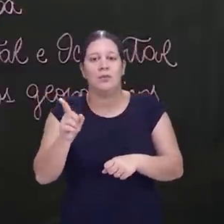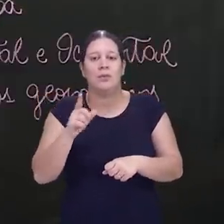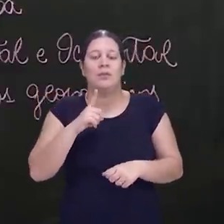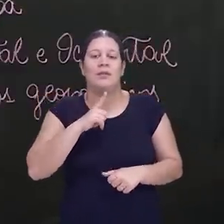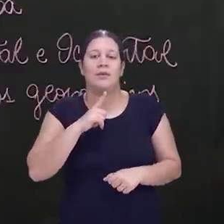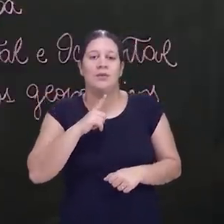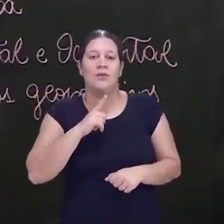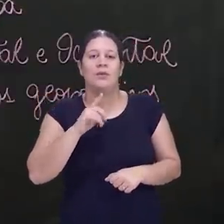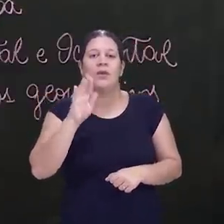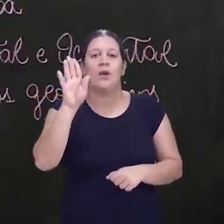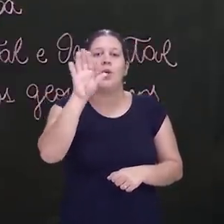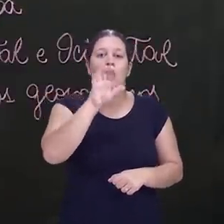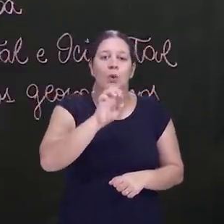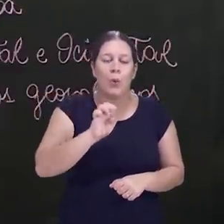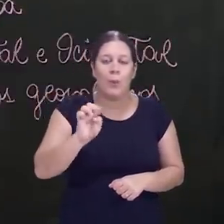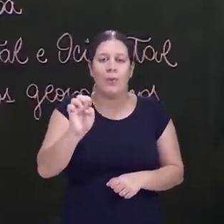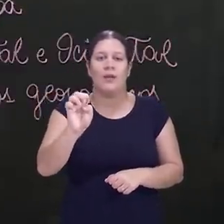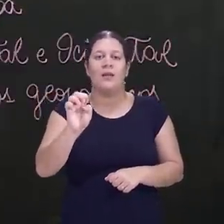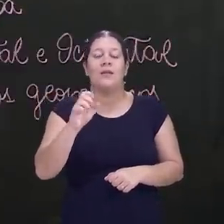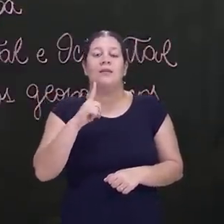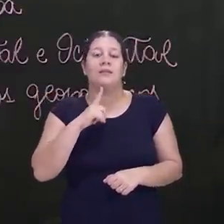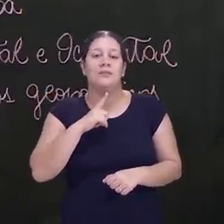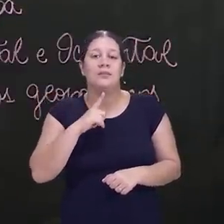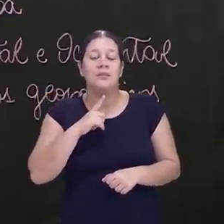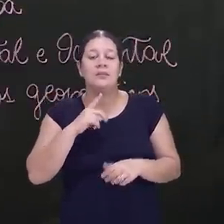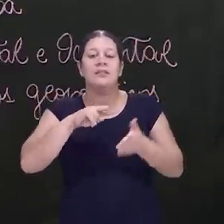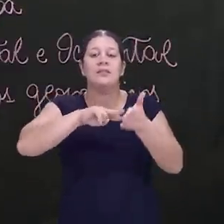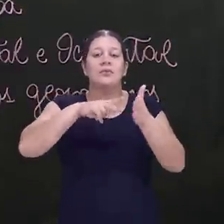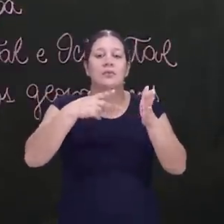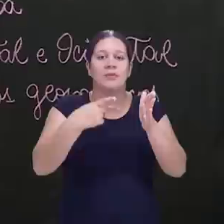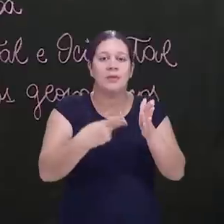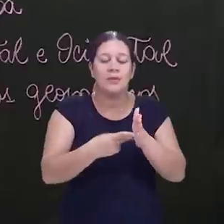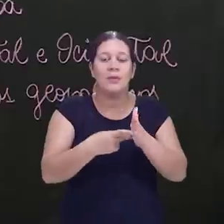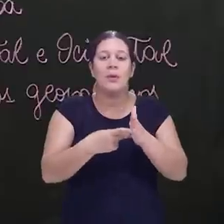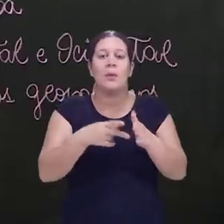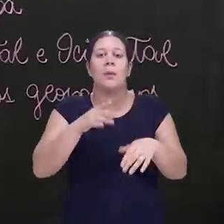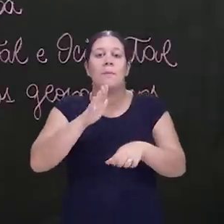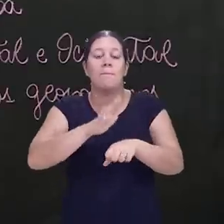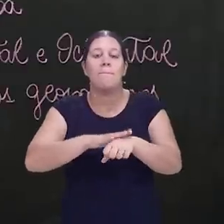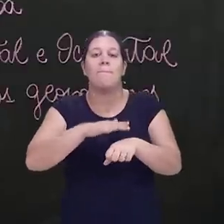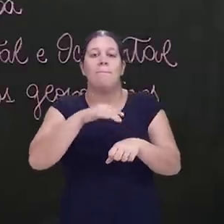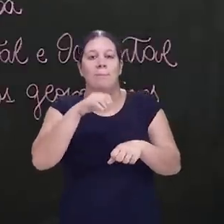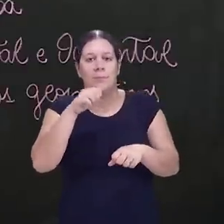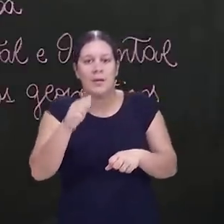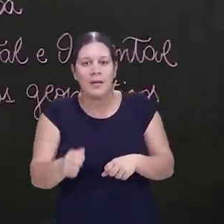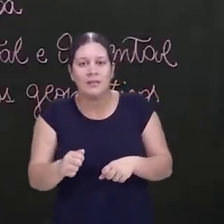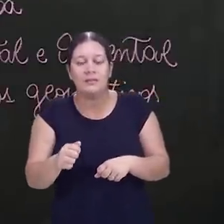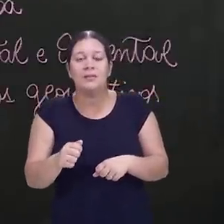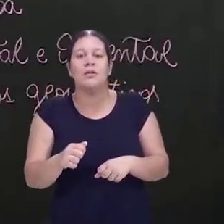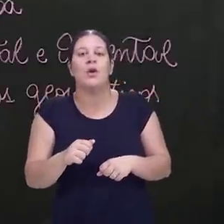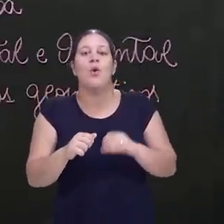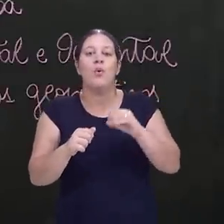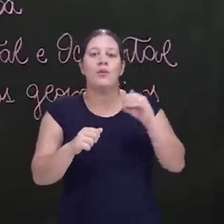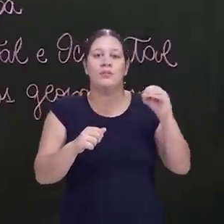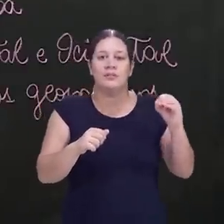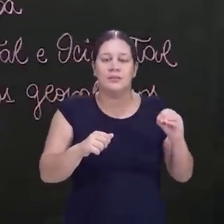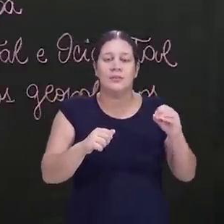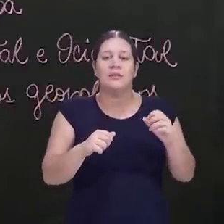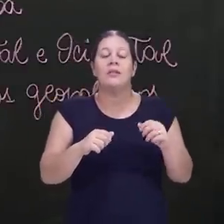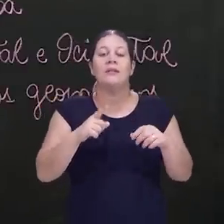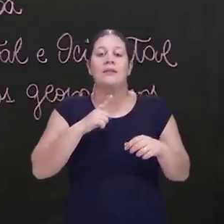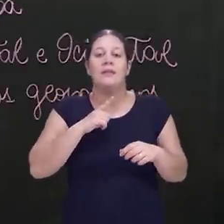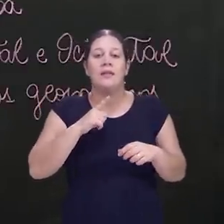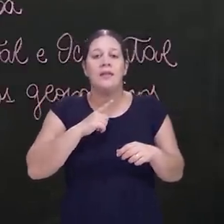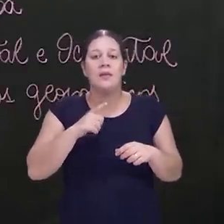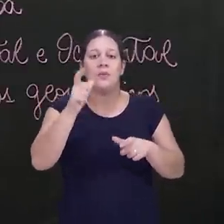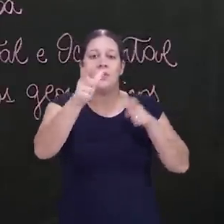chamada Europa Ocidental? Ocidente significa aqueles que estão mais a oeste. Outra característica importante